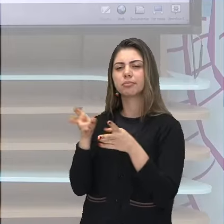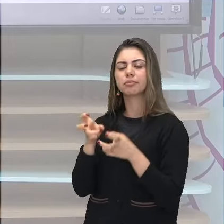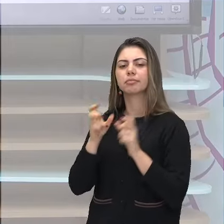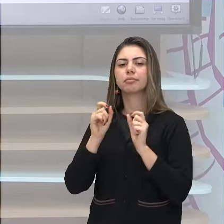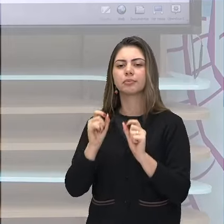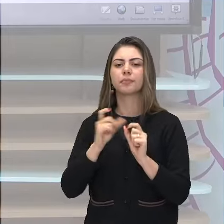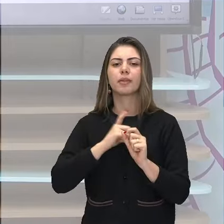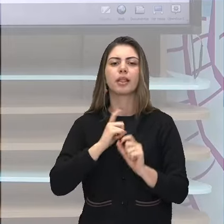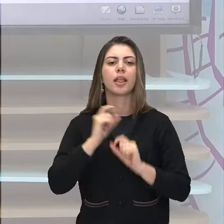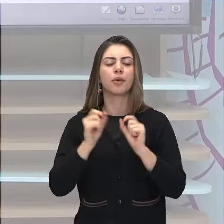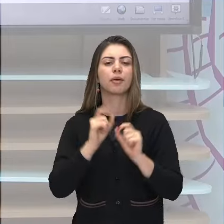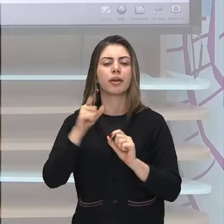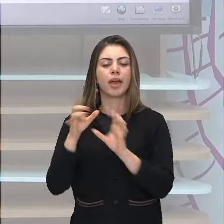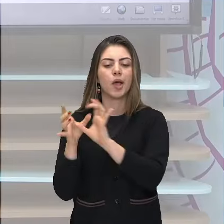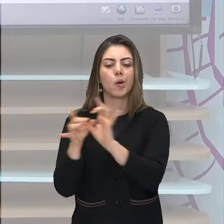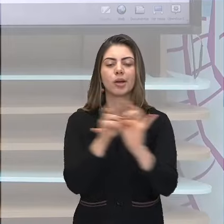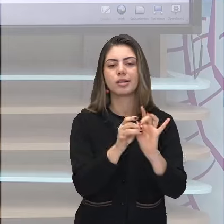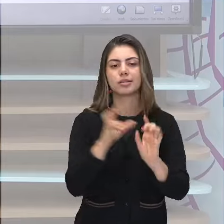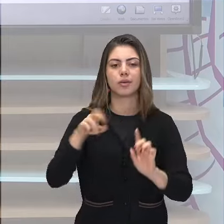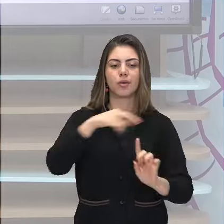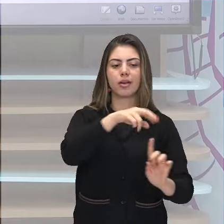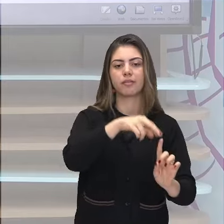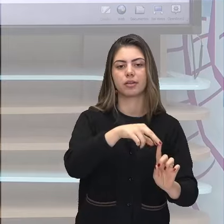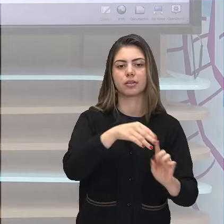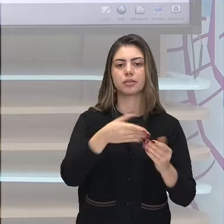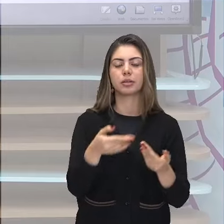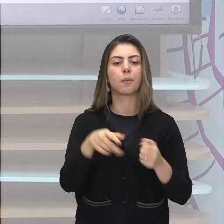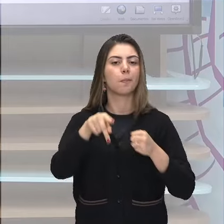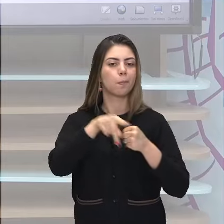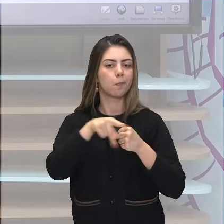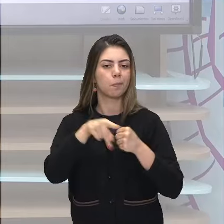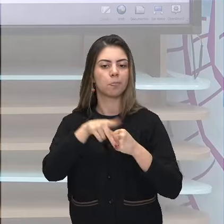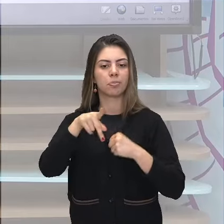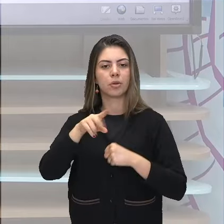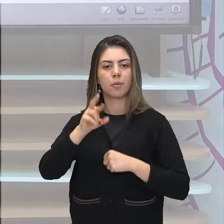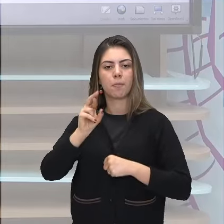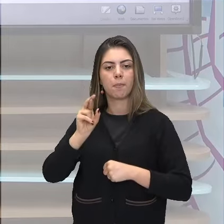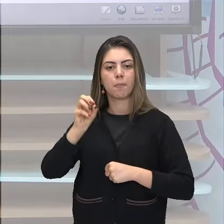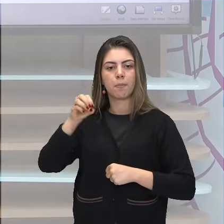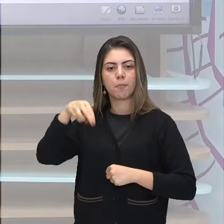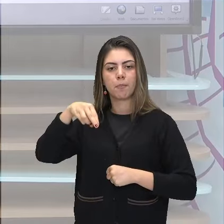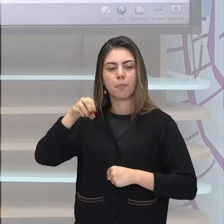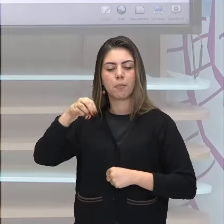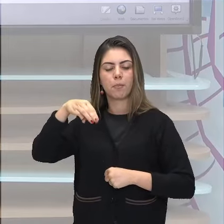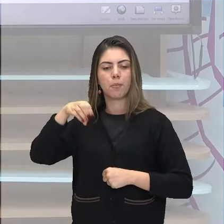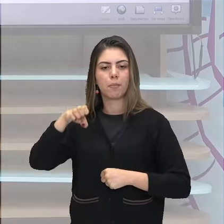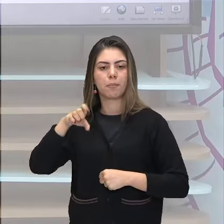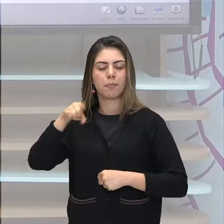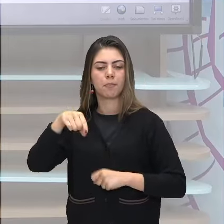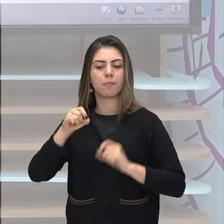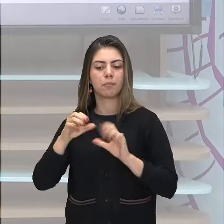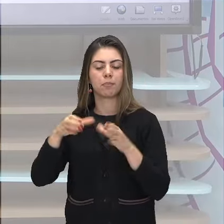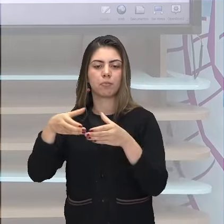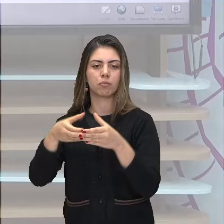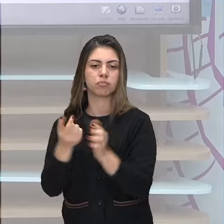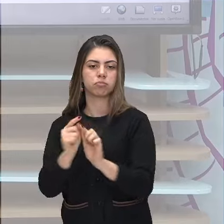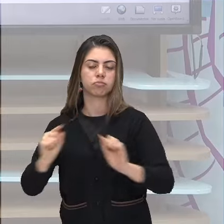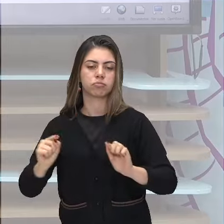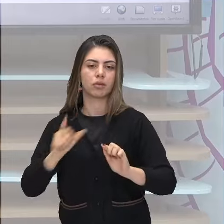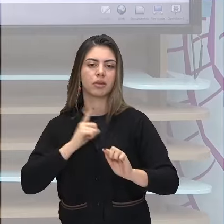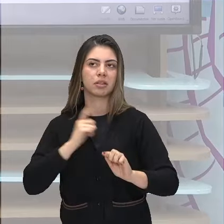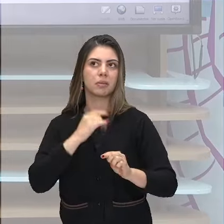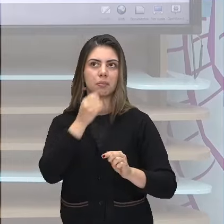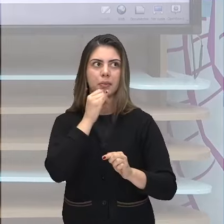coesão referencial, pronome é uma classe gramatical que substitui um ser.